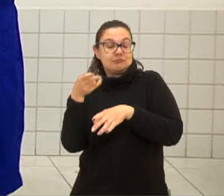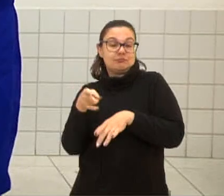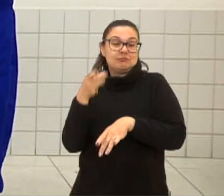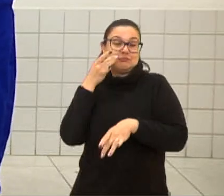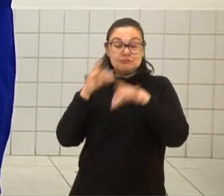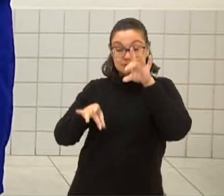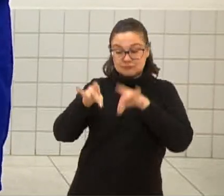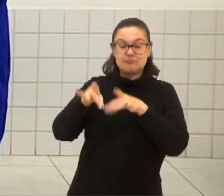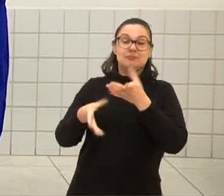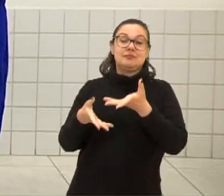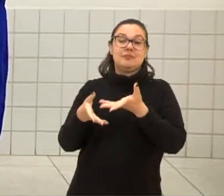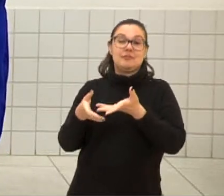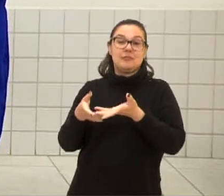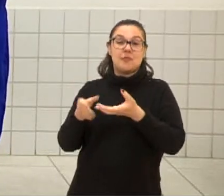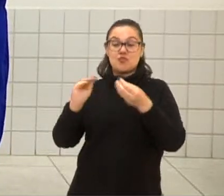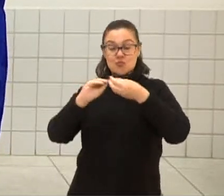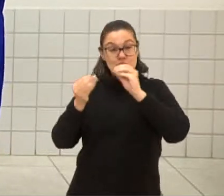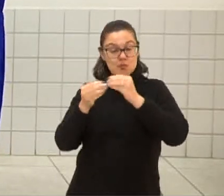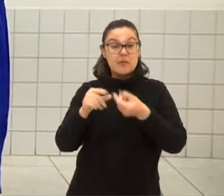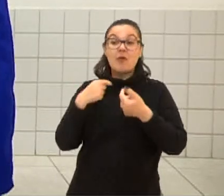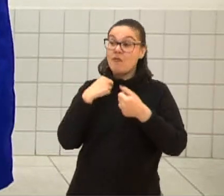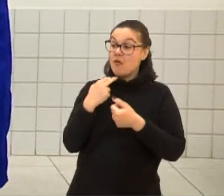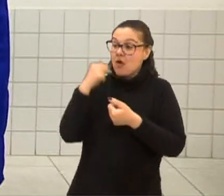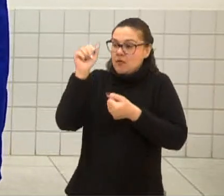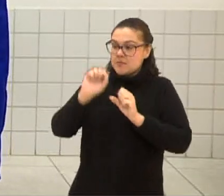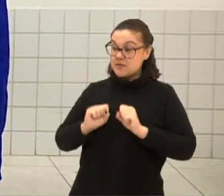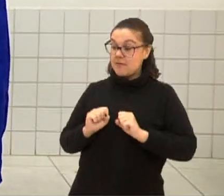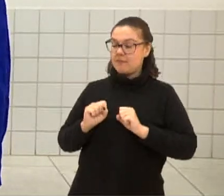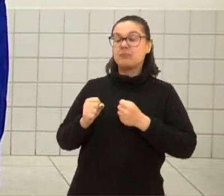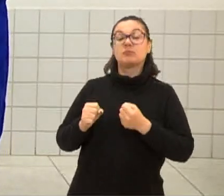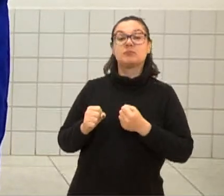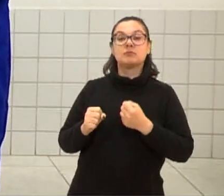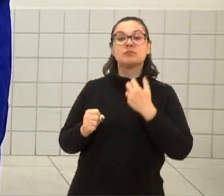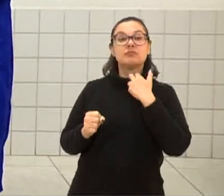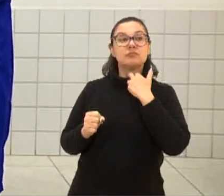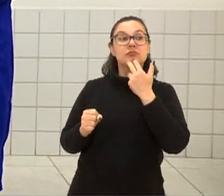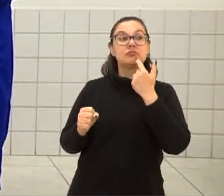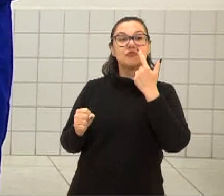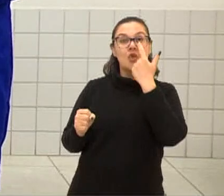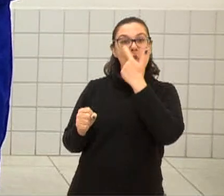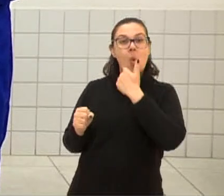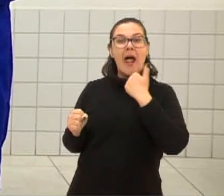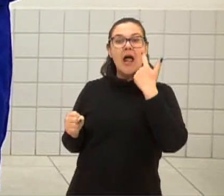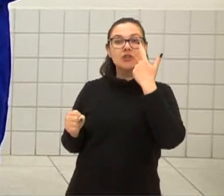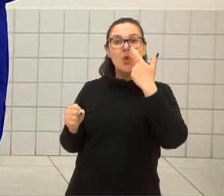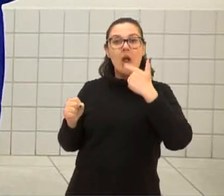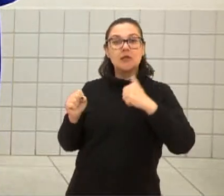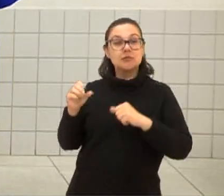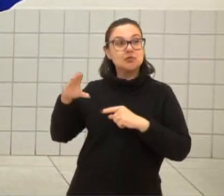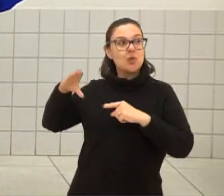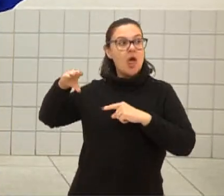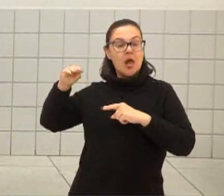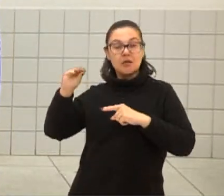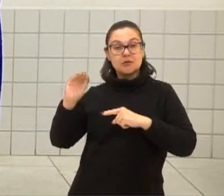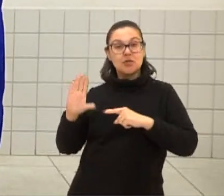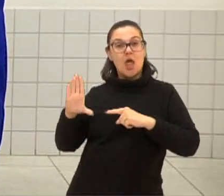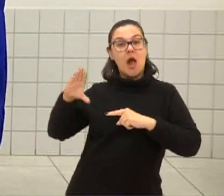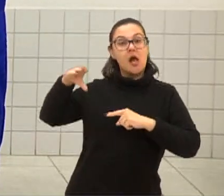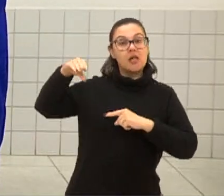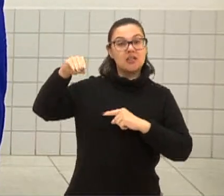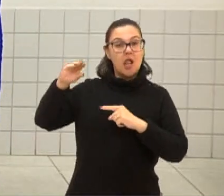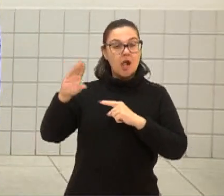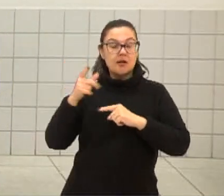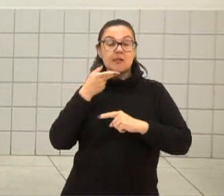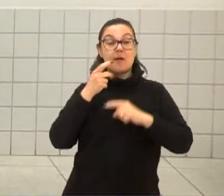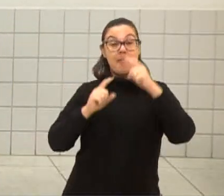né? A voz tinha que ser impostada, né? E bem articulada as palavras, né? Movimentar